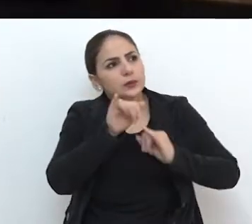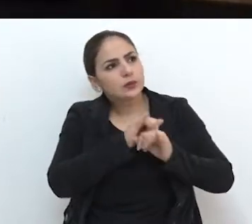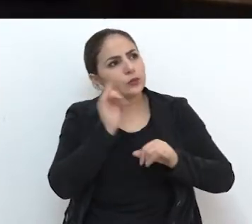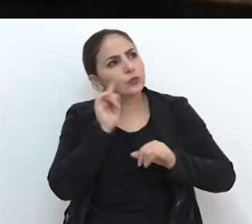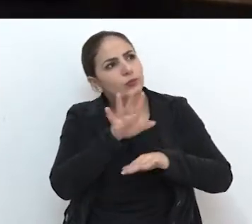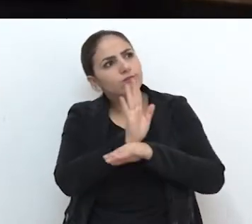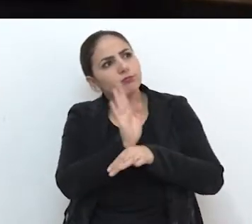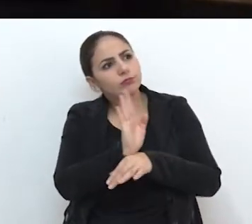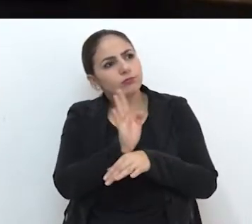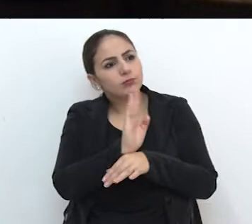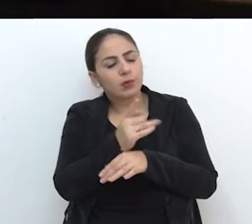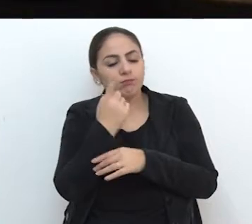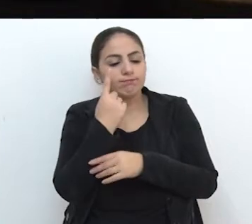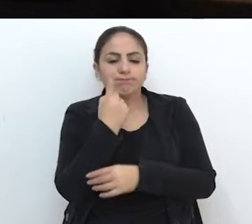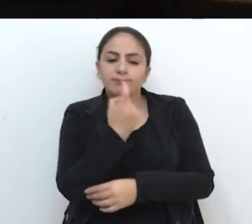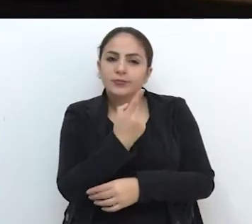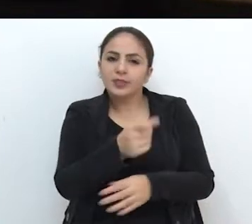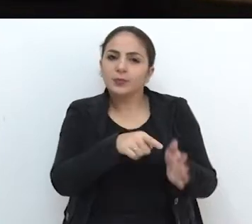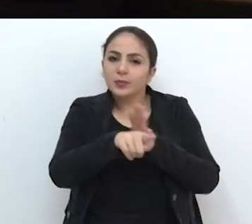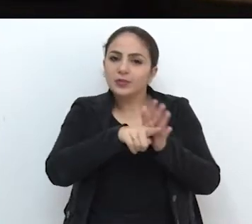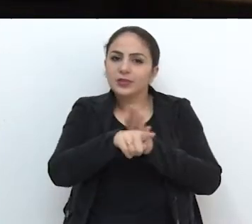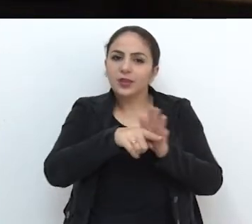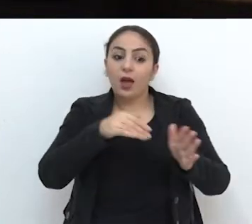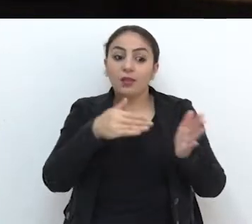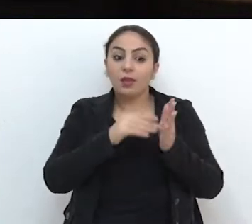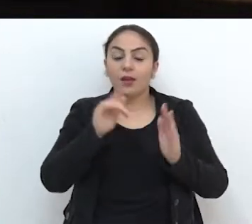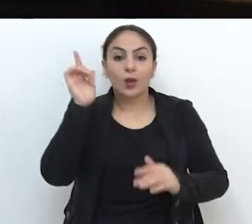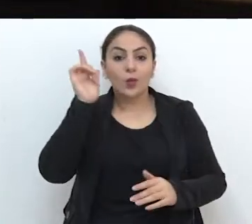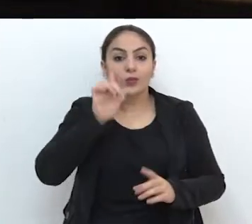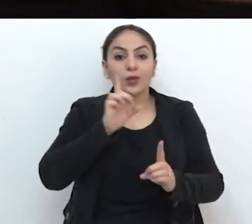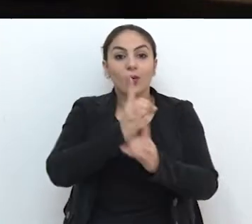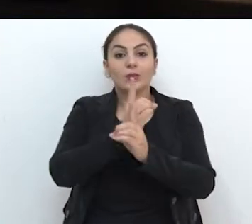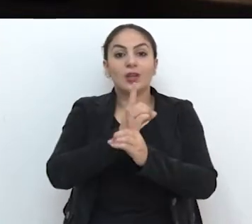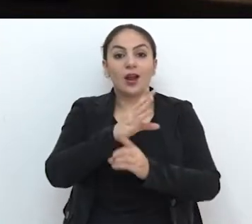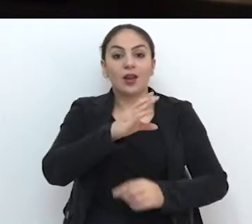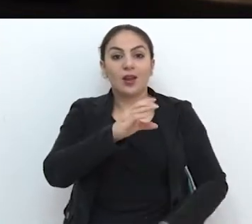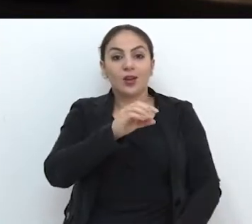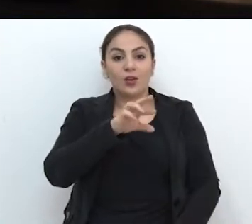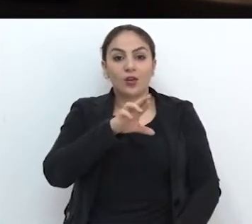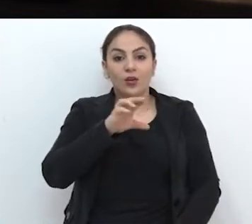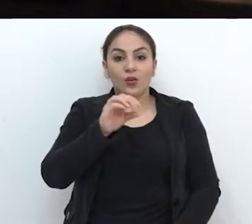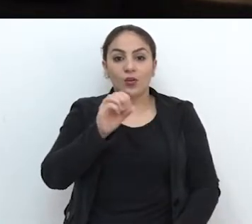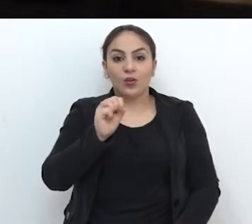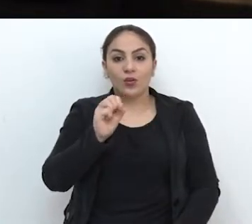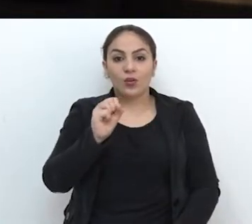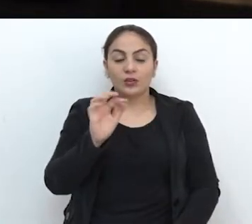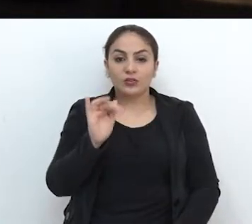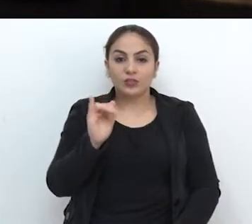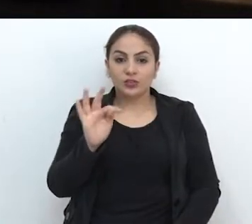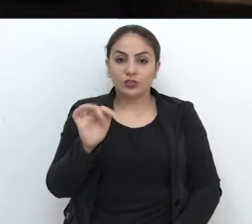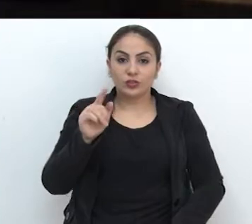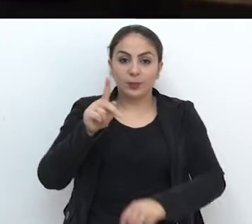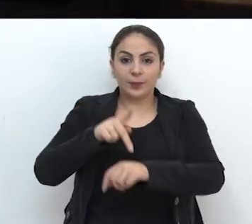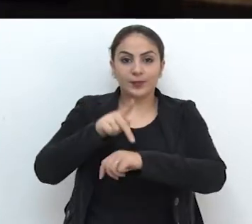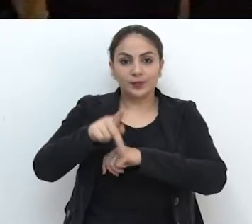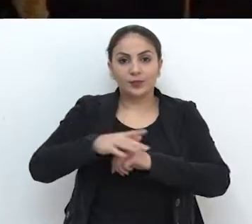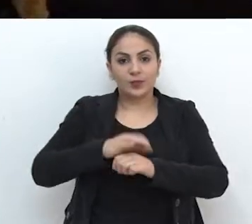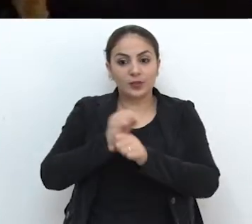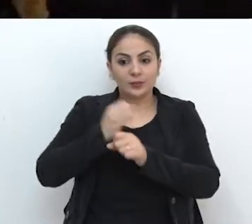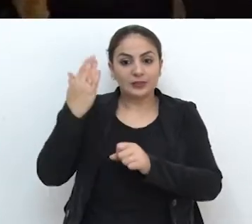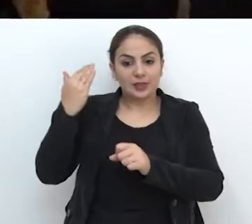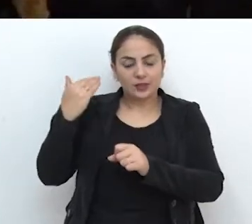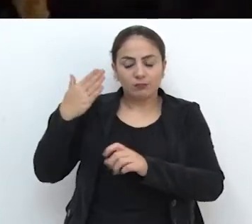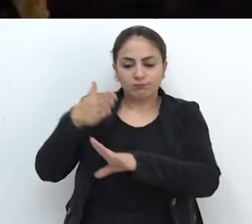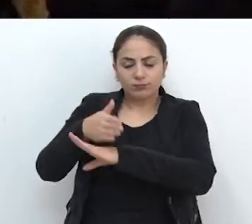né? Eu olhava vídeos na internet e fui pesquisando até que encontrei a CrossFit Passo Fundo aqui ano passado e decidi começar.